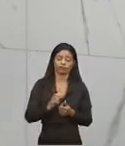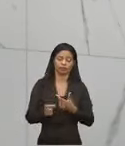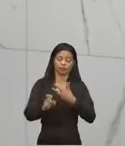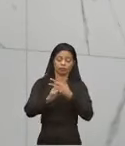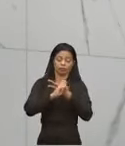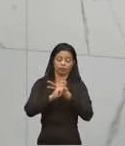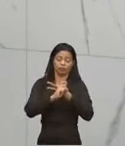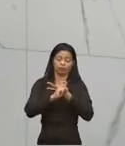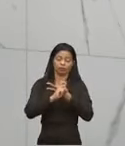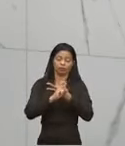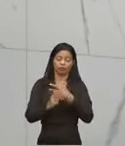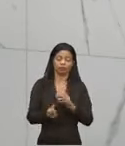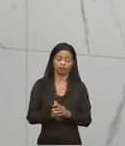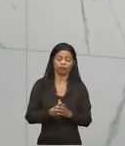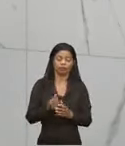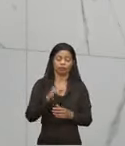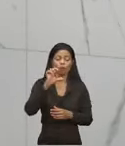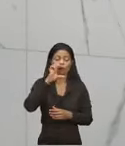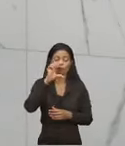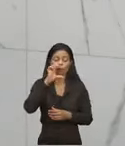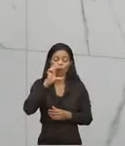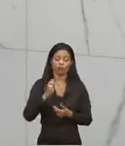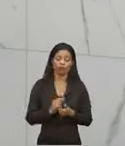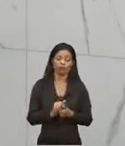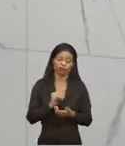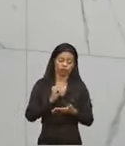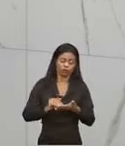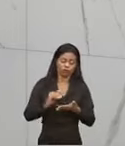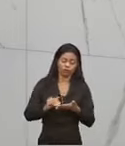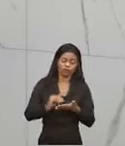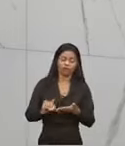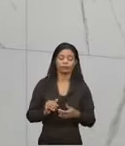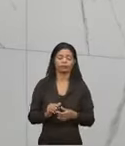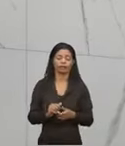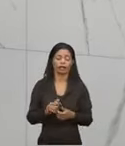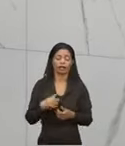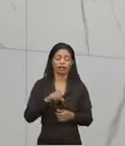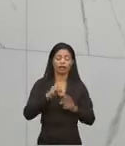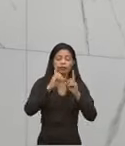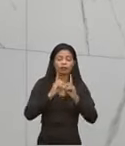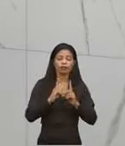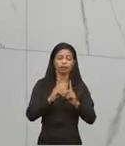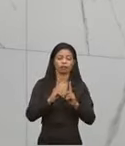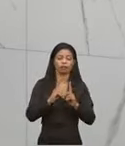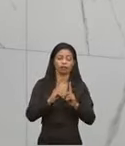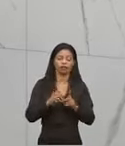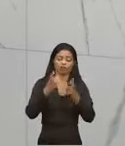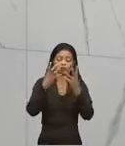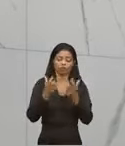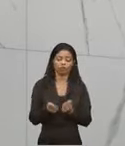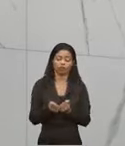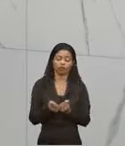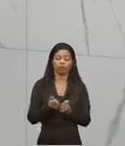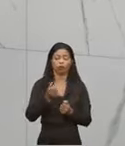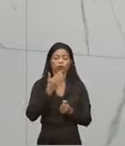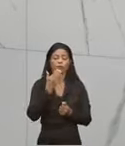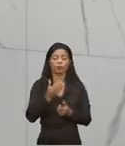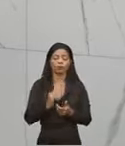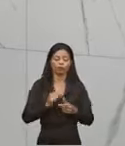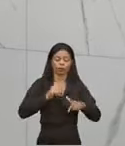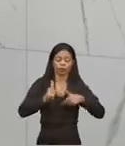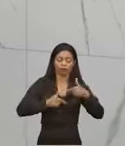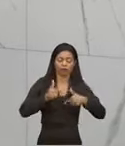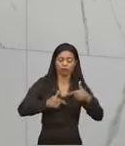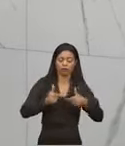e o secretário vão atender esse pedido. Vou agora começar um trabalho de negociação junto ao